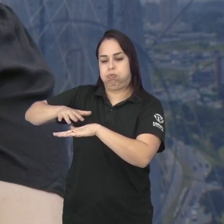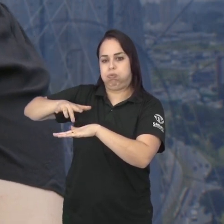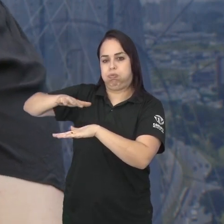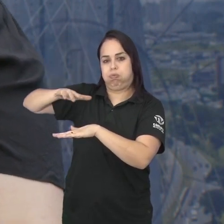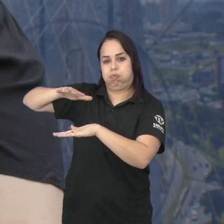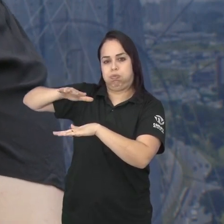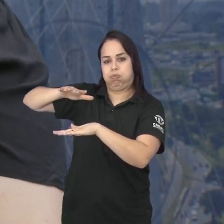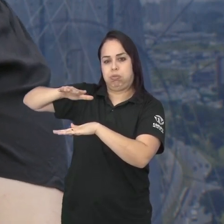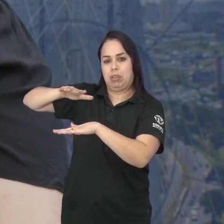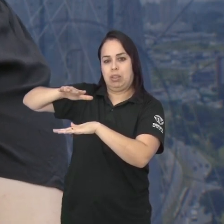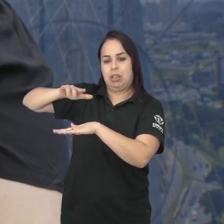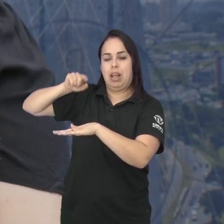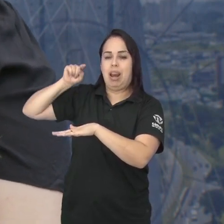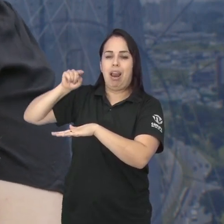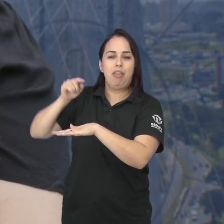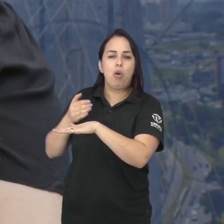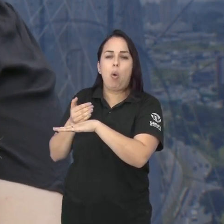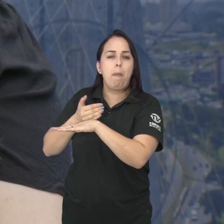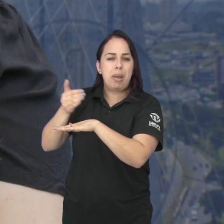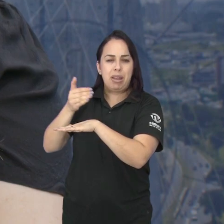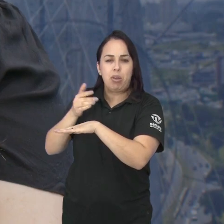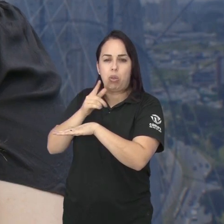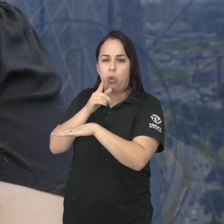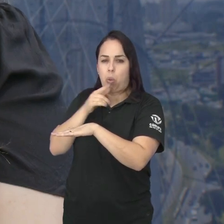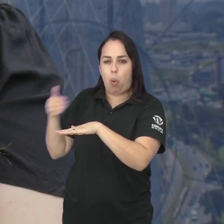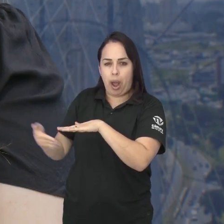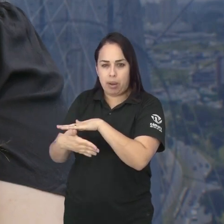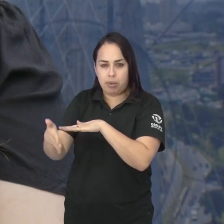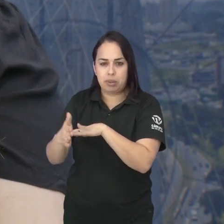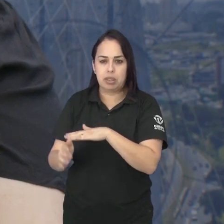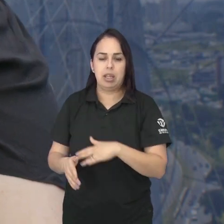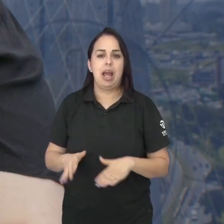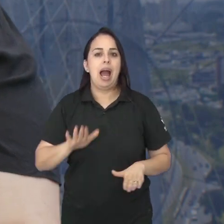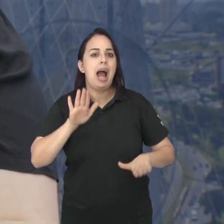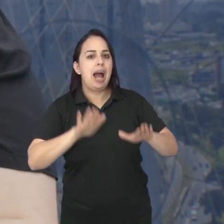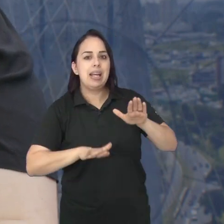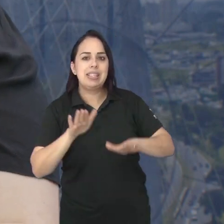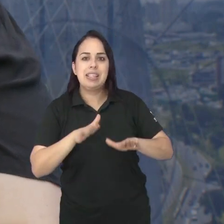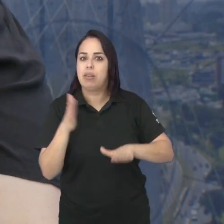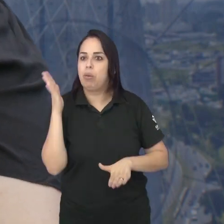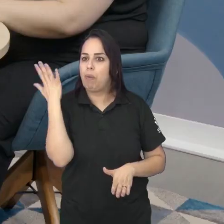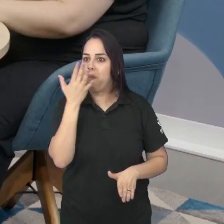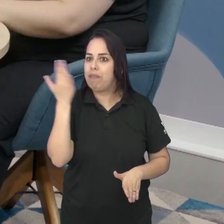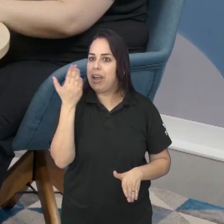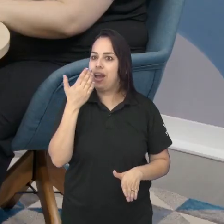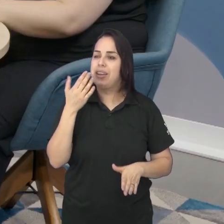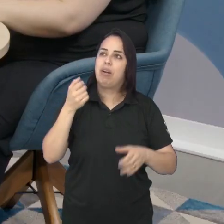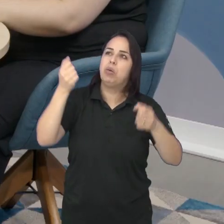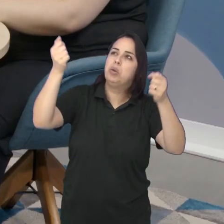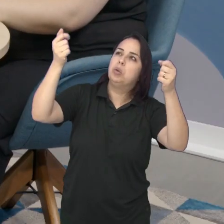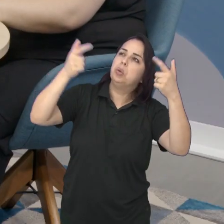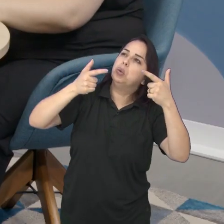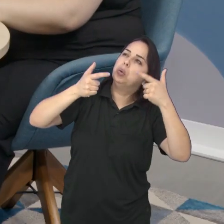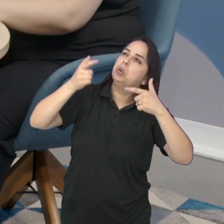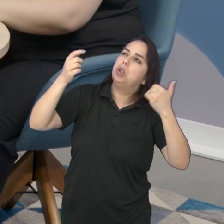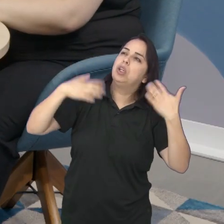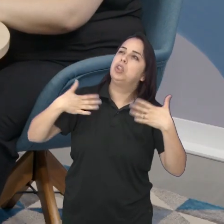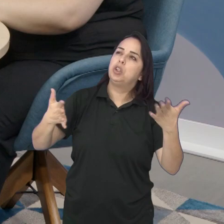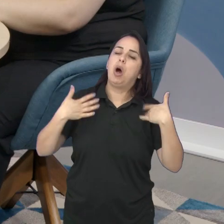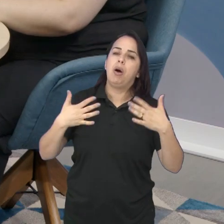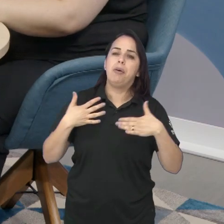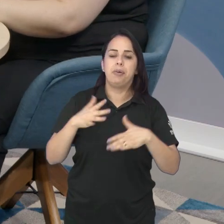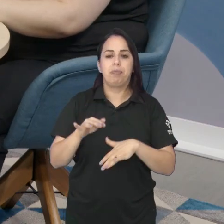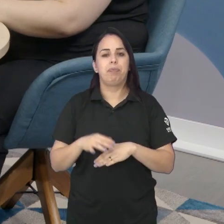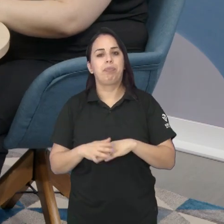chuva. Esse evento acontece lá na cabeceira do rio. Então, muitas vezes a gente não vê, né? Tá um dia lindo de sol.